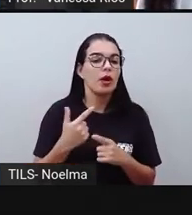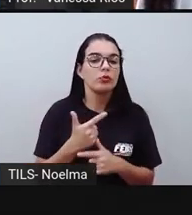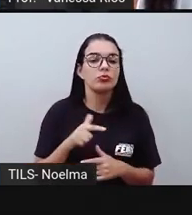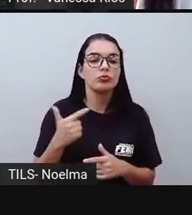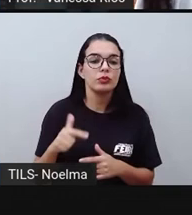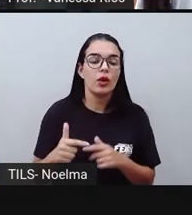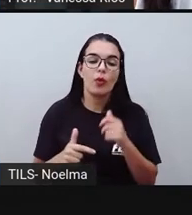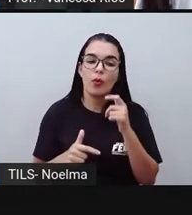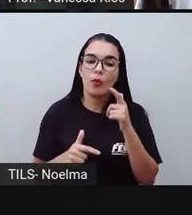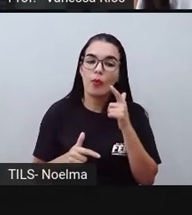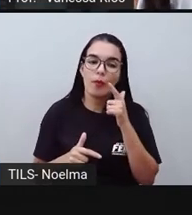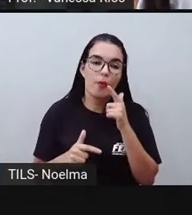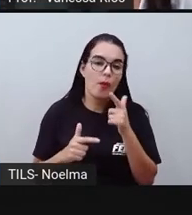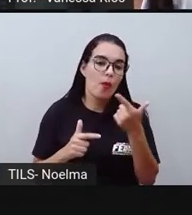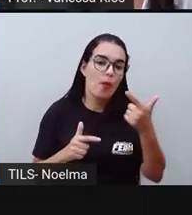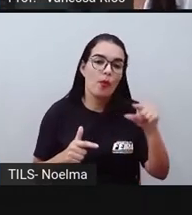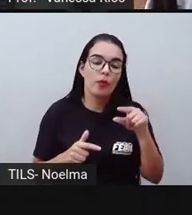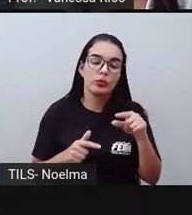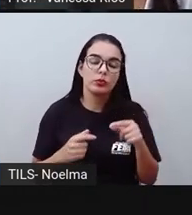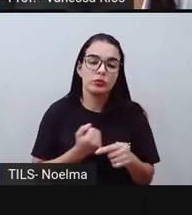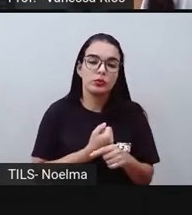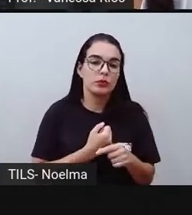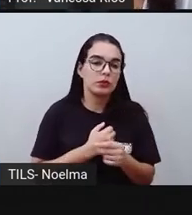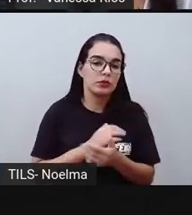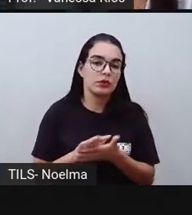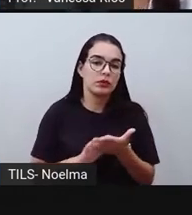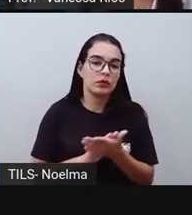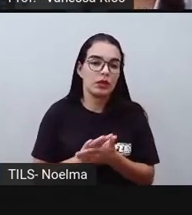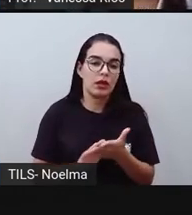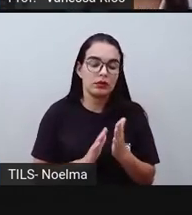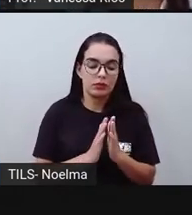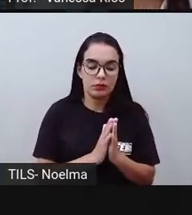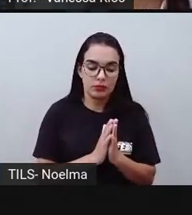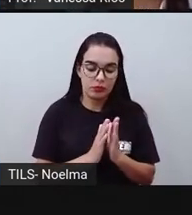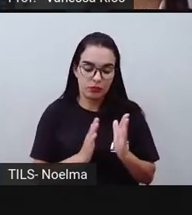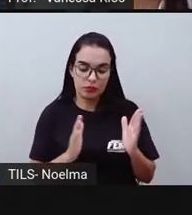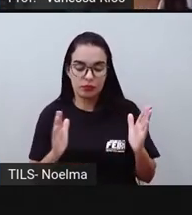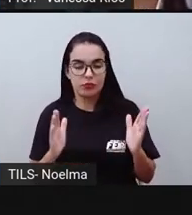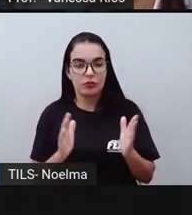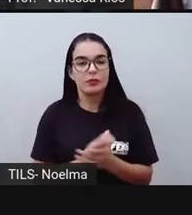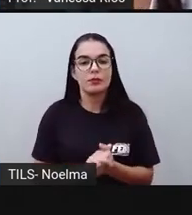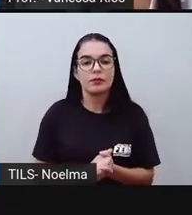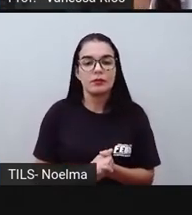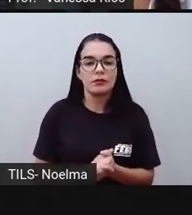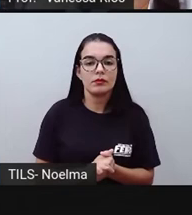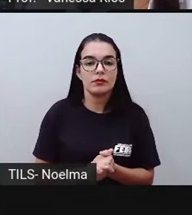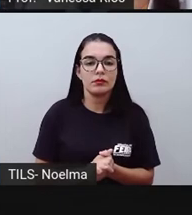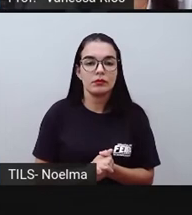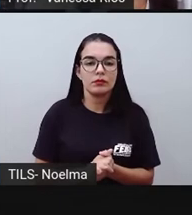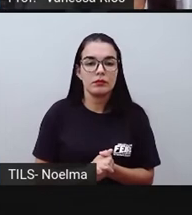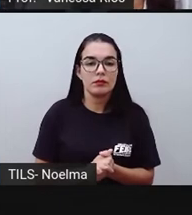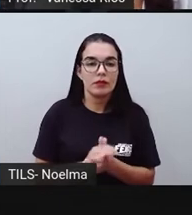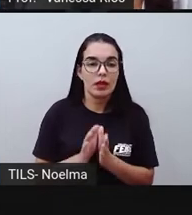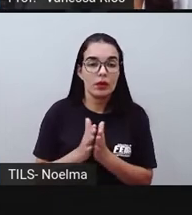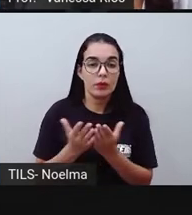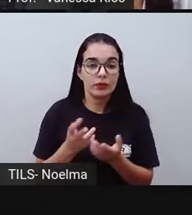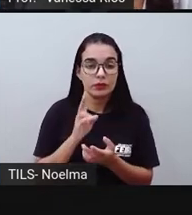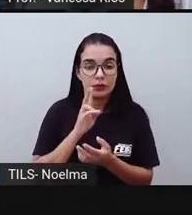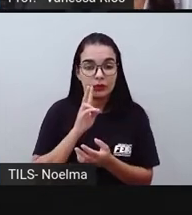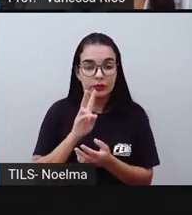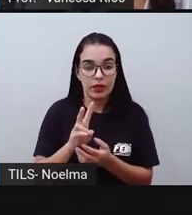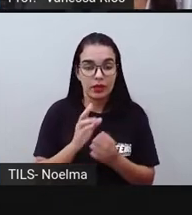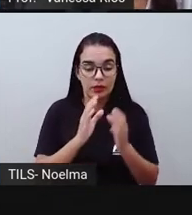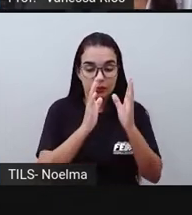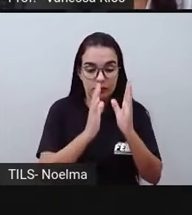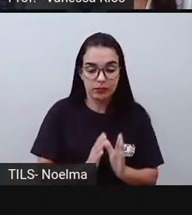outro número ocupando a casa da centena para continuarmos esta multiplicação. Mas quando a gente observa o posicionamento, a